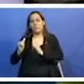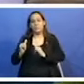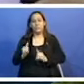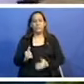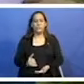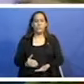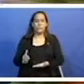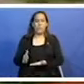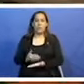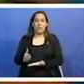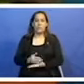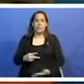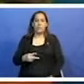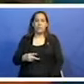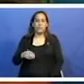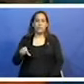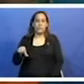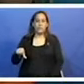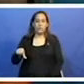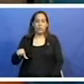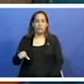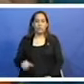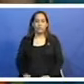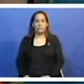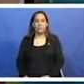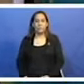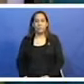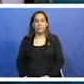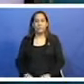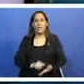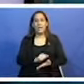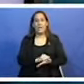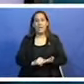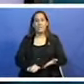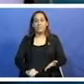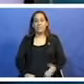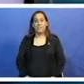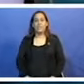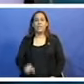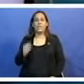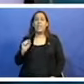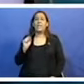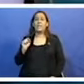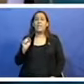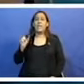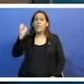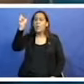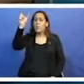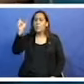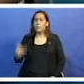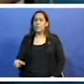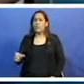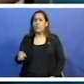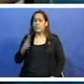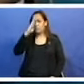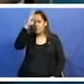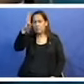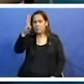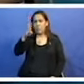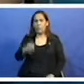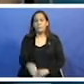Página 29, vamos conversar mais um pouquinho. Quem é o personagem principal da história que